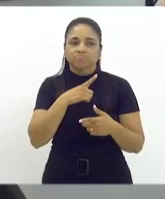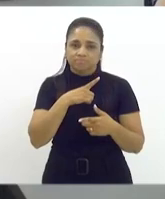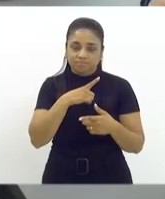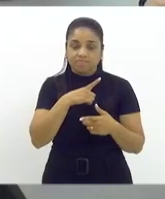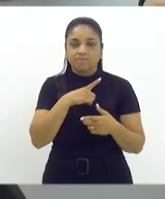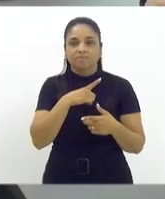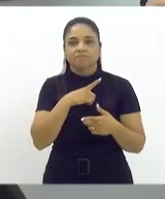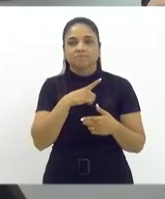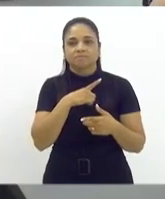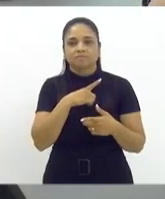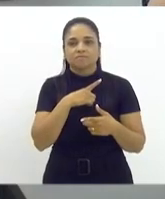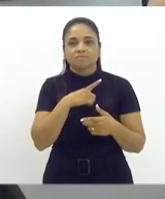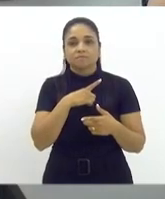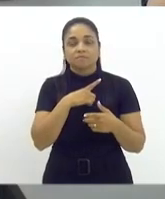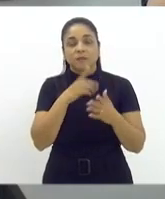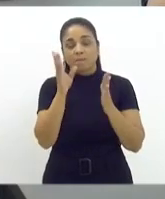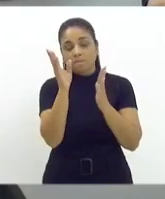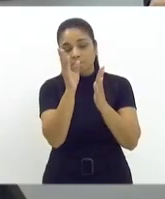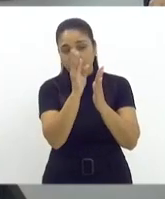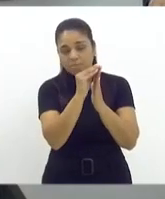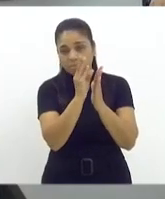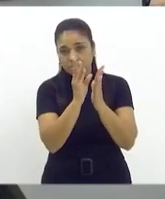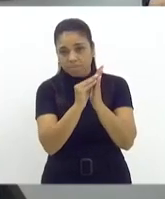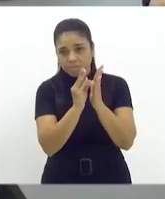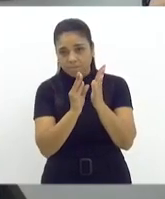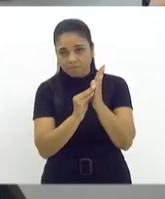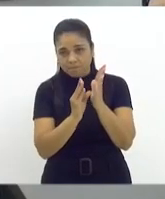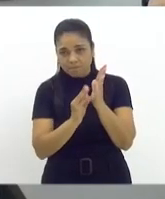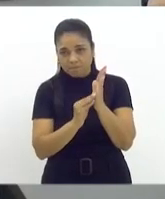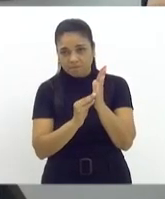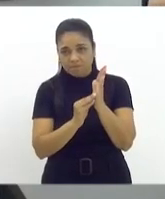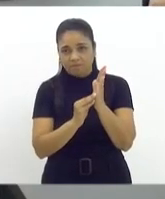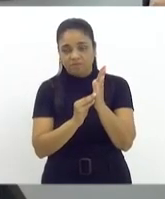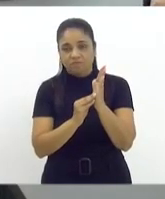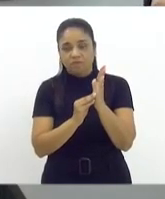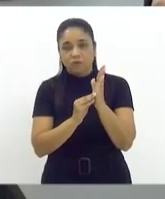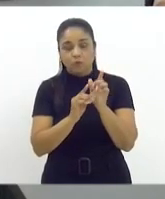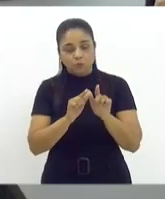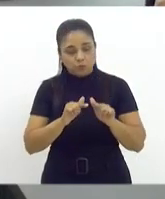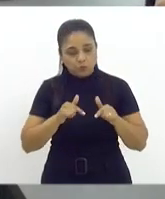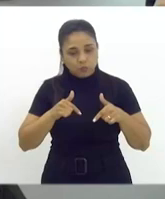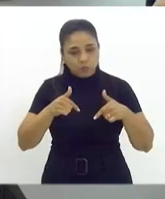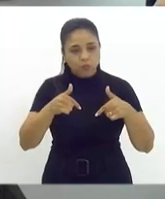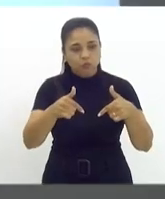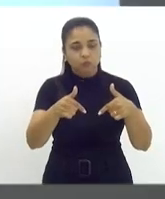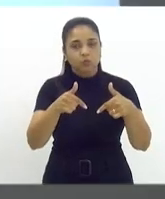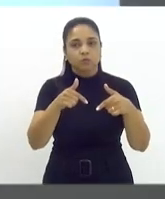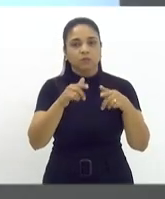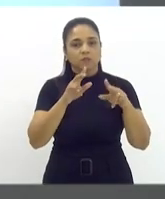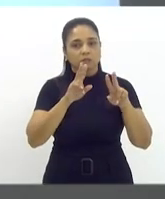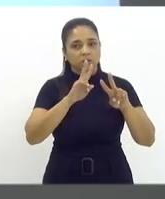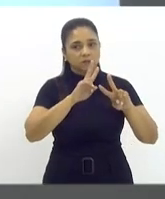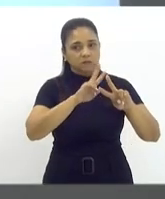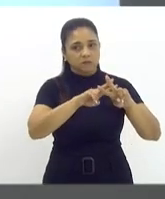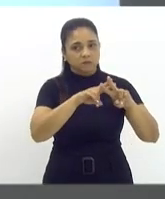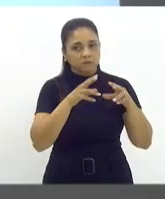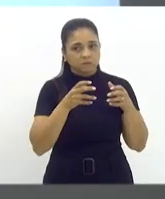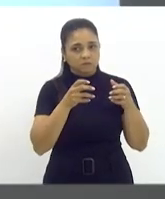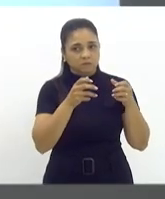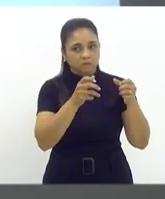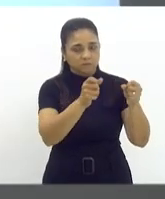tivemos nós colocamos o efetivo carcerário no Rio de Janeiro hoje o nosso